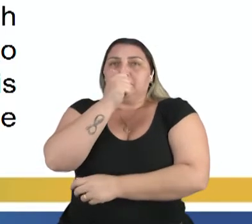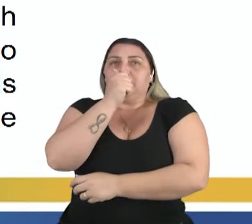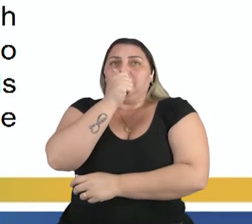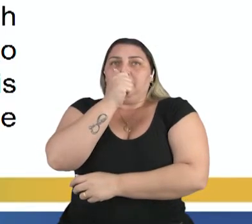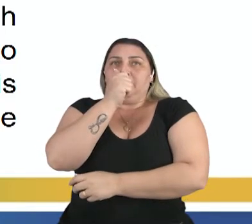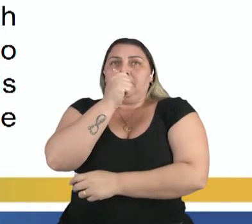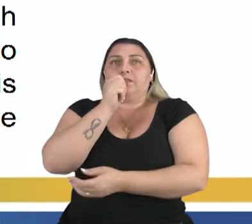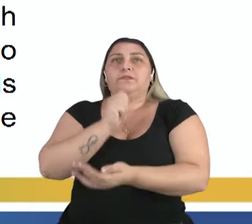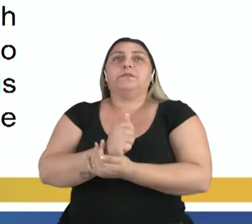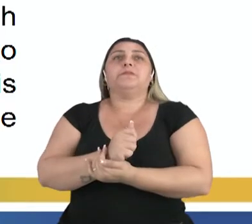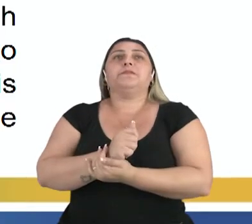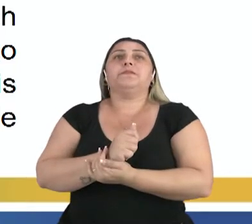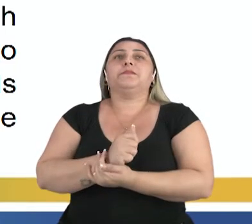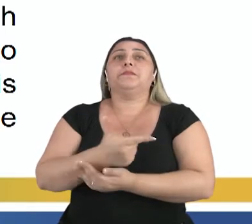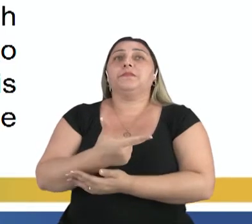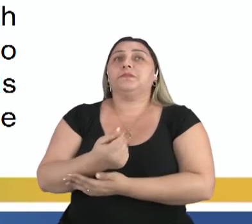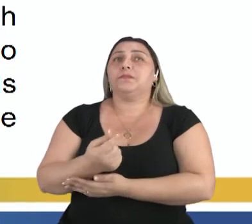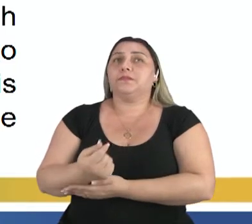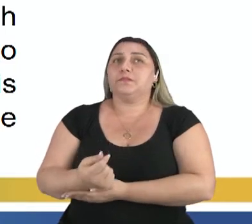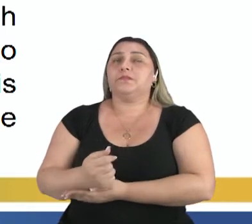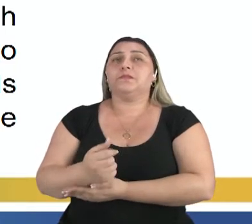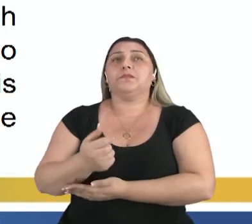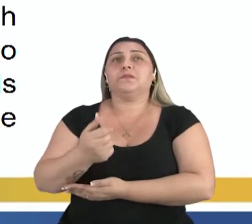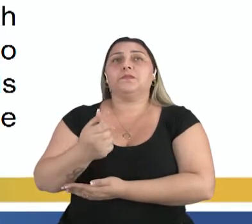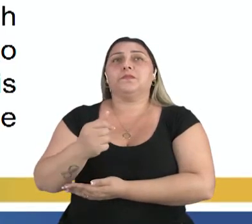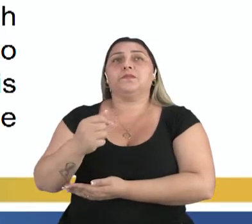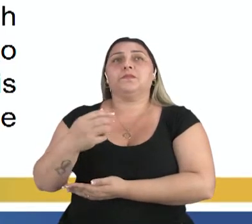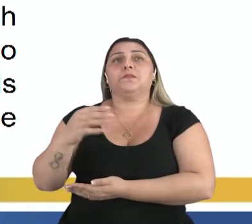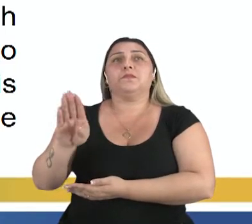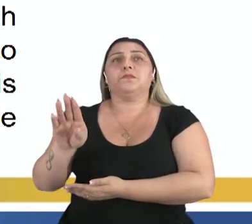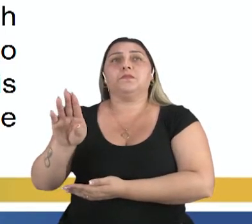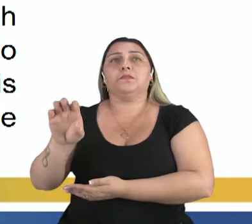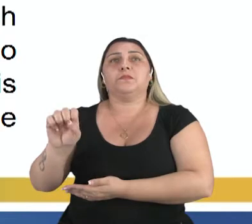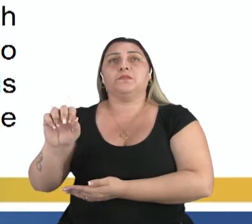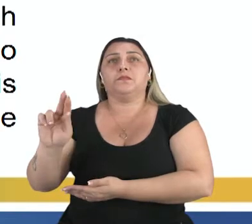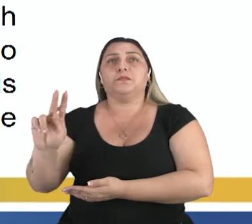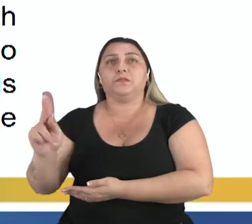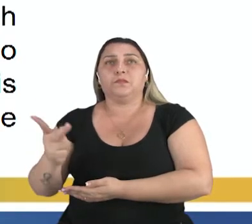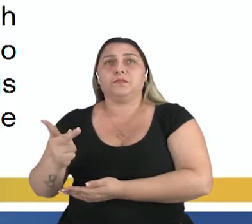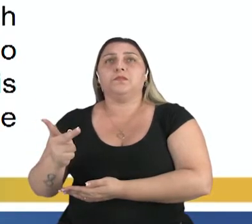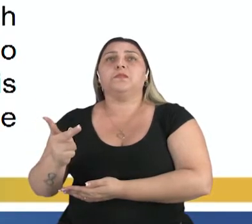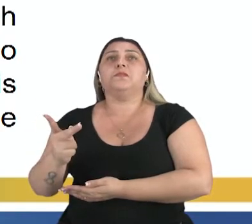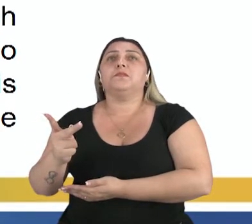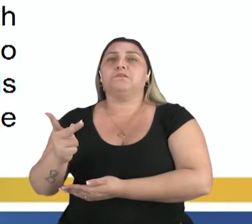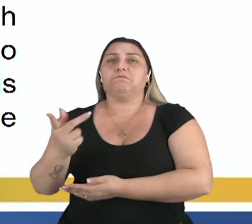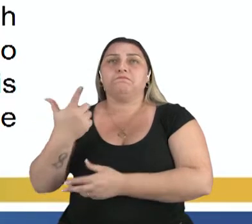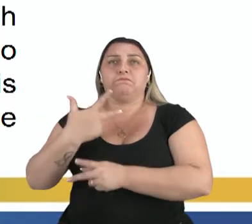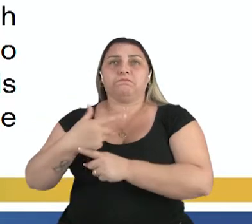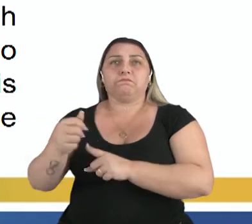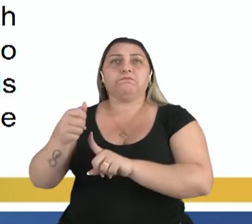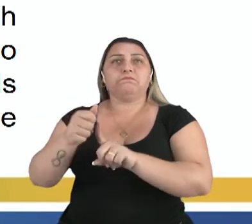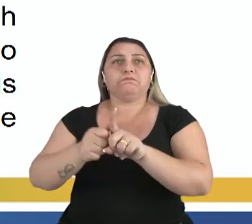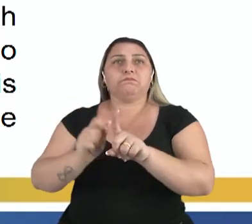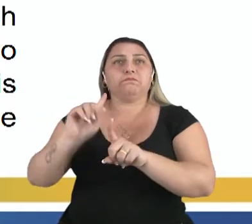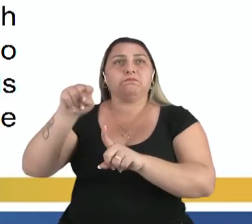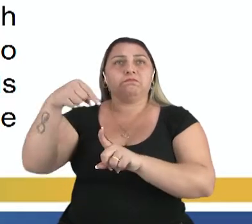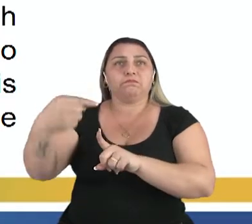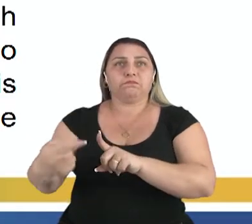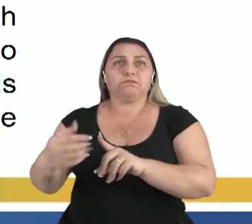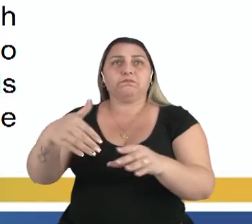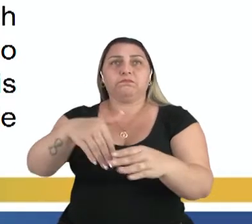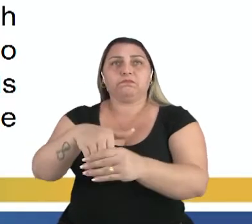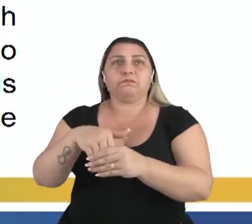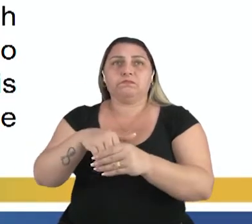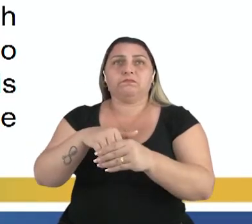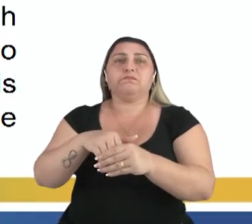prender a respiração. Foi assim que em 2000, quando George W. Bush triunfou só